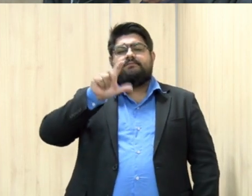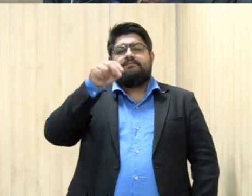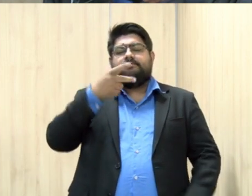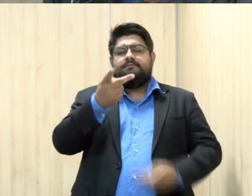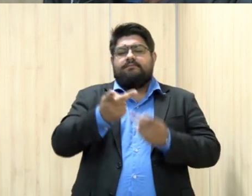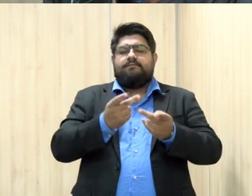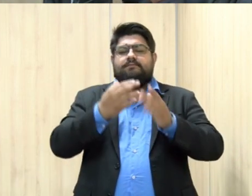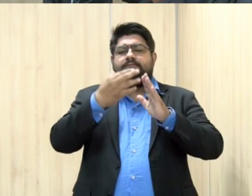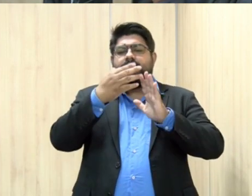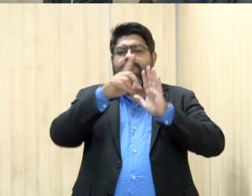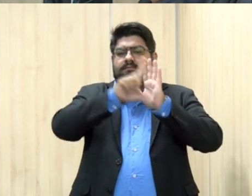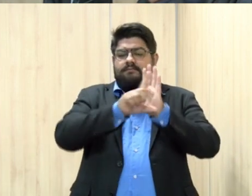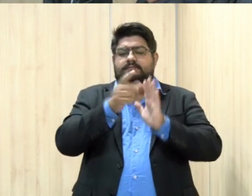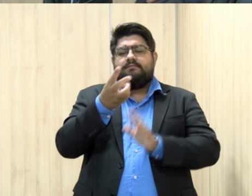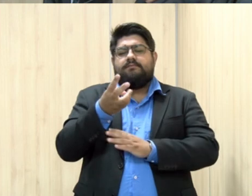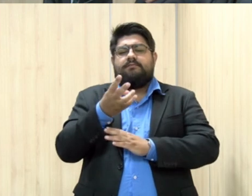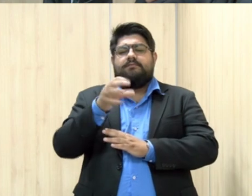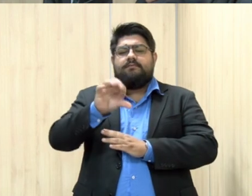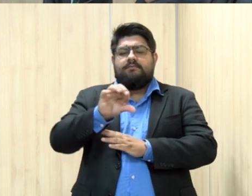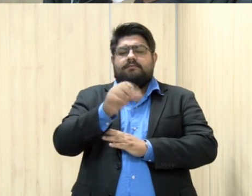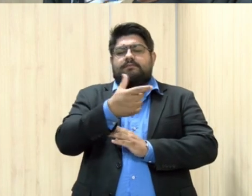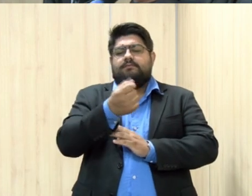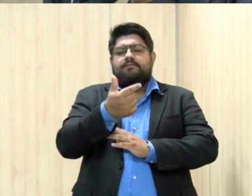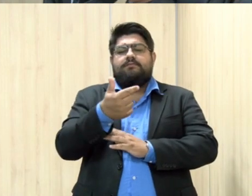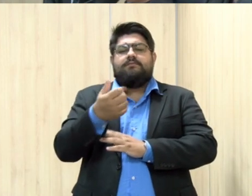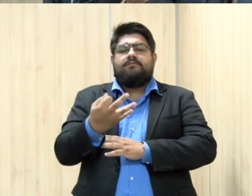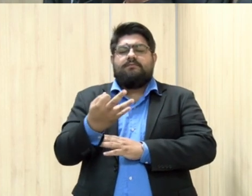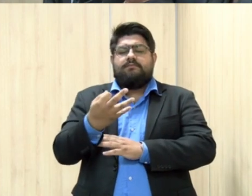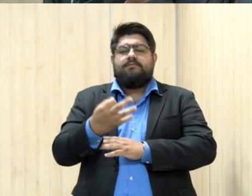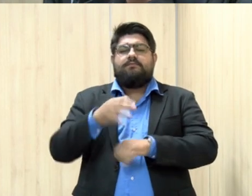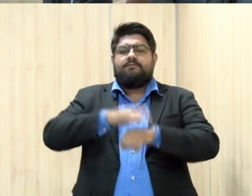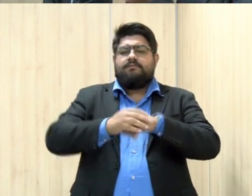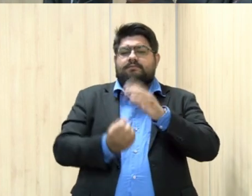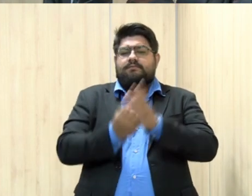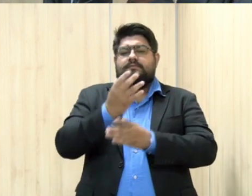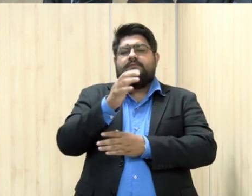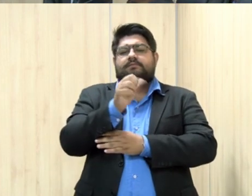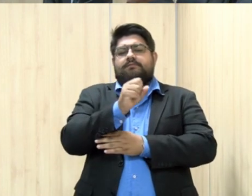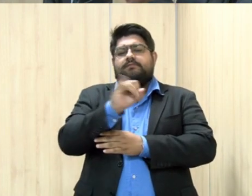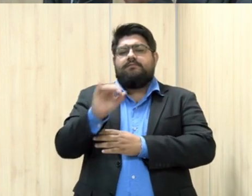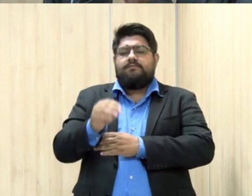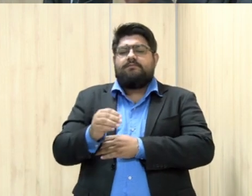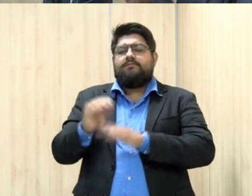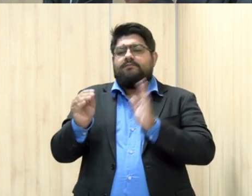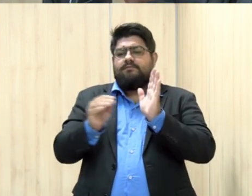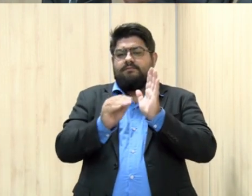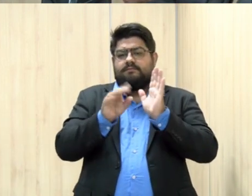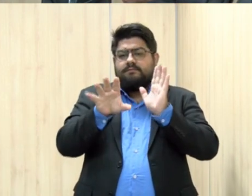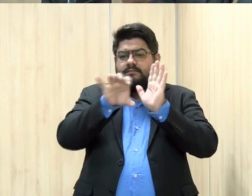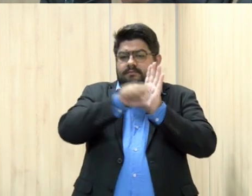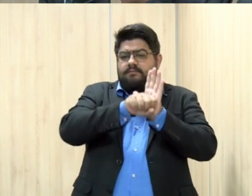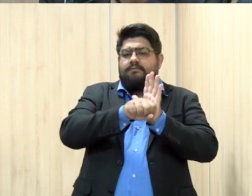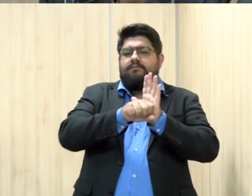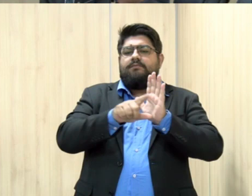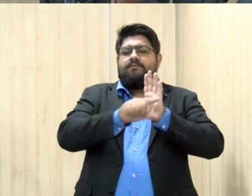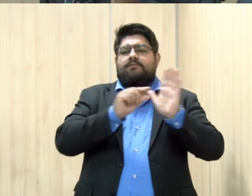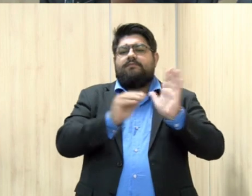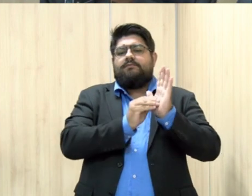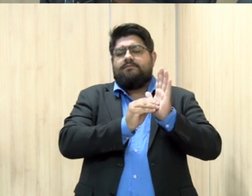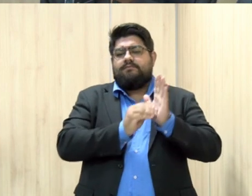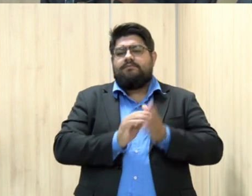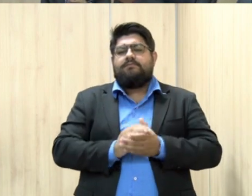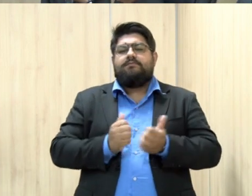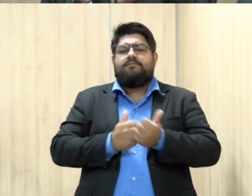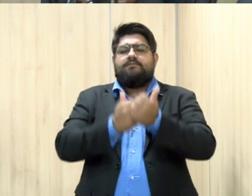projeto de lei número 39 de 2023 de autoria do deputado Cássio Góes com emenda proposta pelo Deputado Rodrigo Camargo